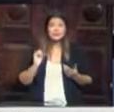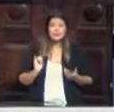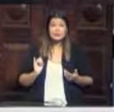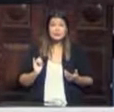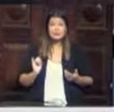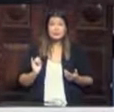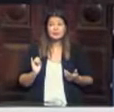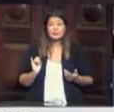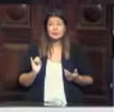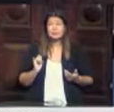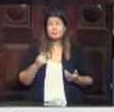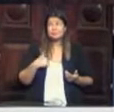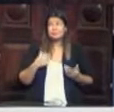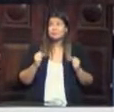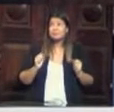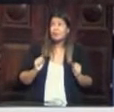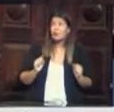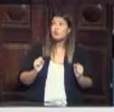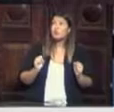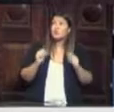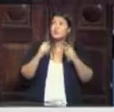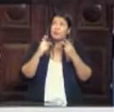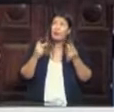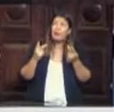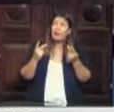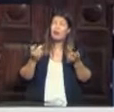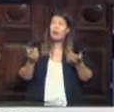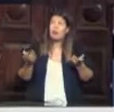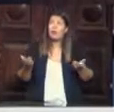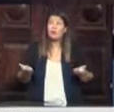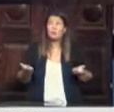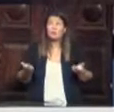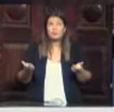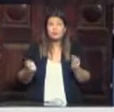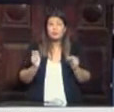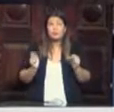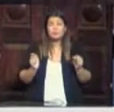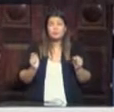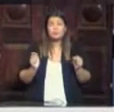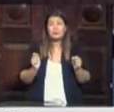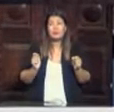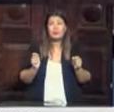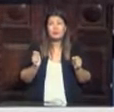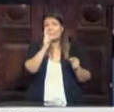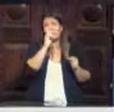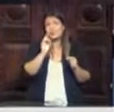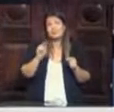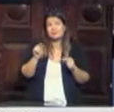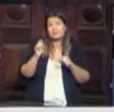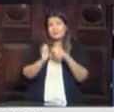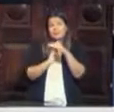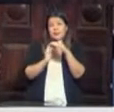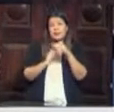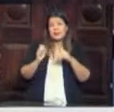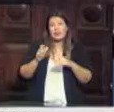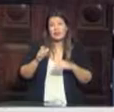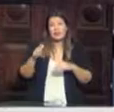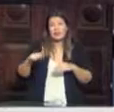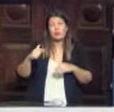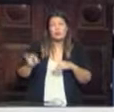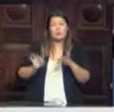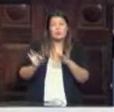empresa que está se candidatando para receber a concessão, ela entra,